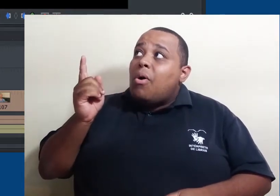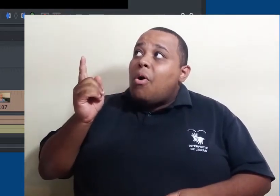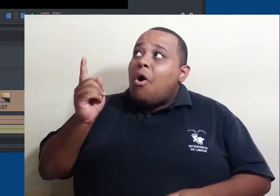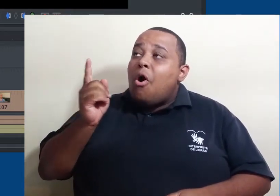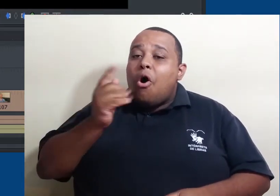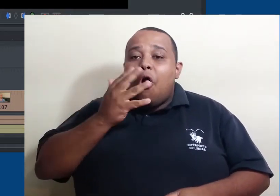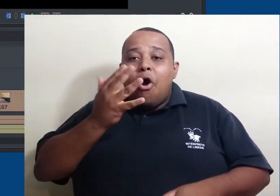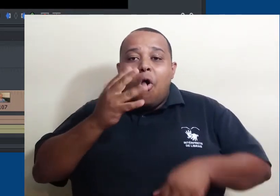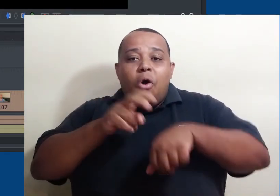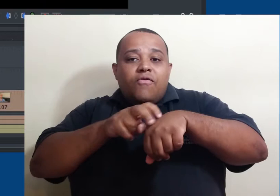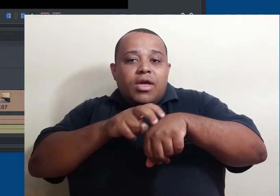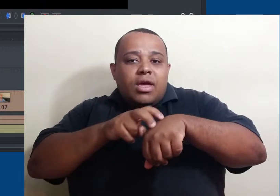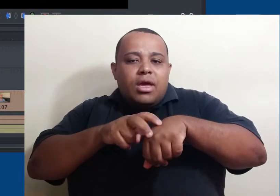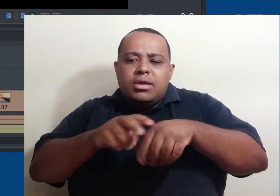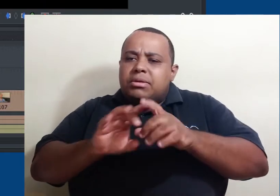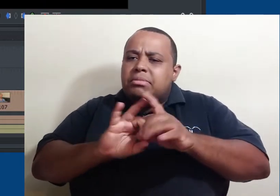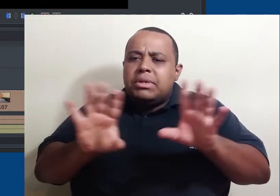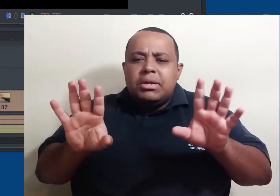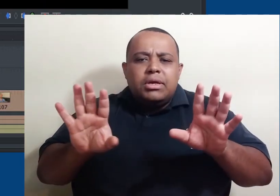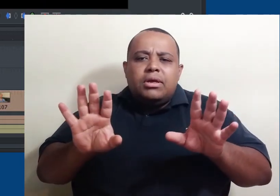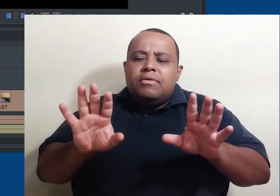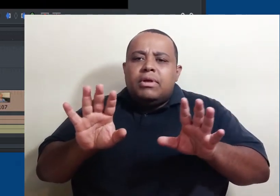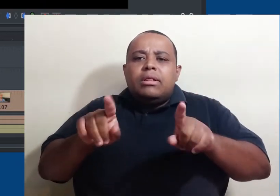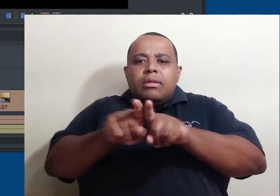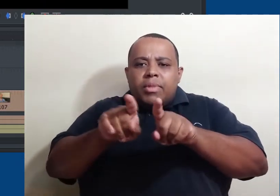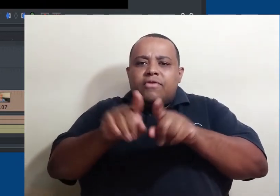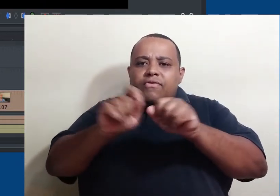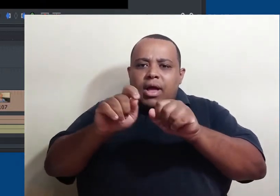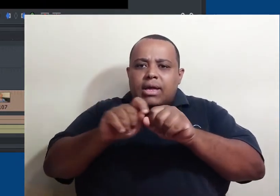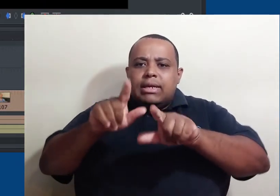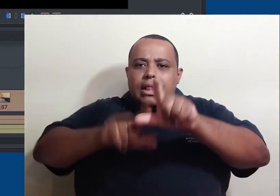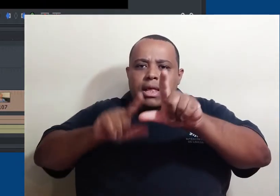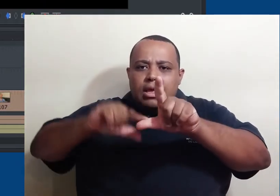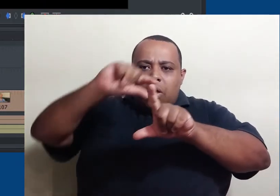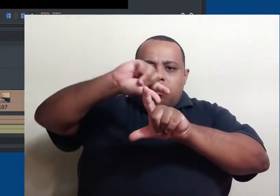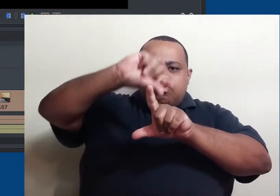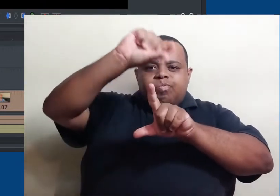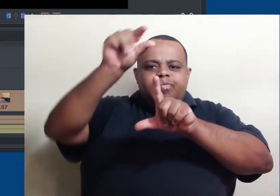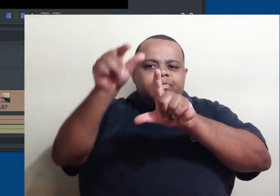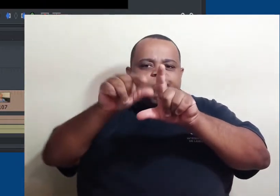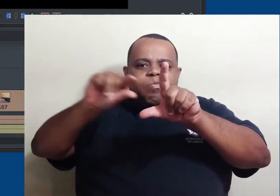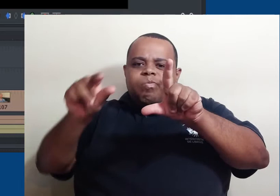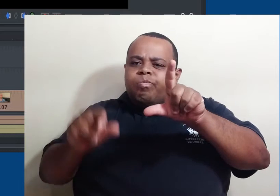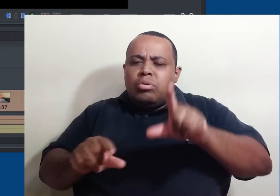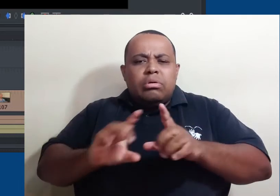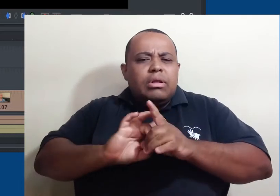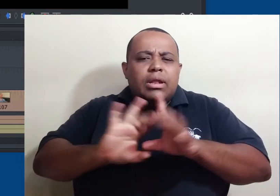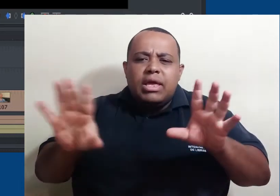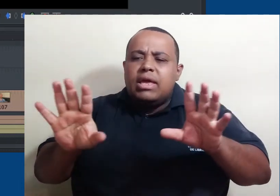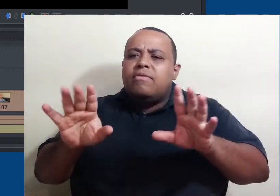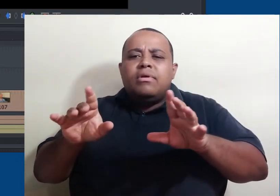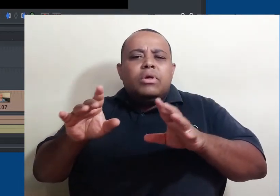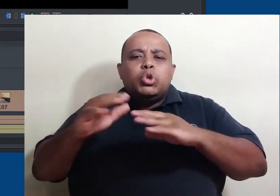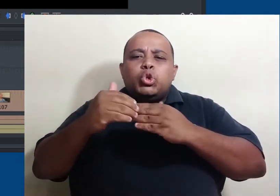tá vendo? Com outline, sem outline. Vocês podem criar, eu vou tirar porque está muito feio. Vocês podem colocar uma sombra, caso vocês queiram, você